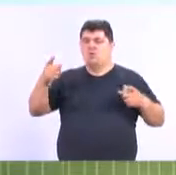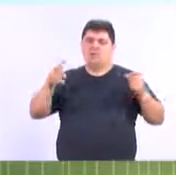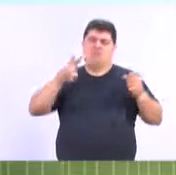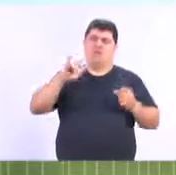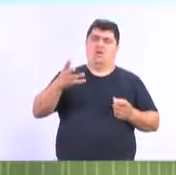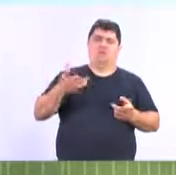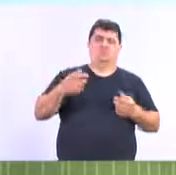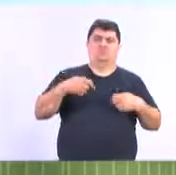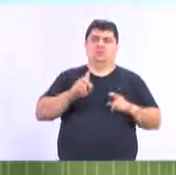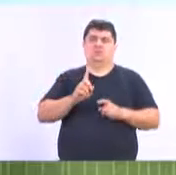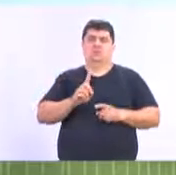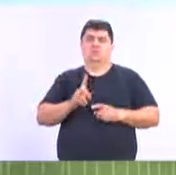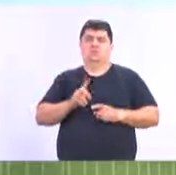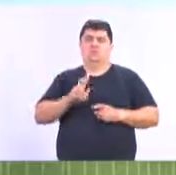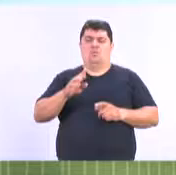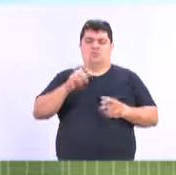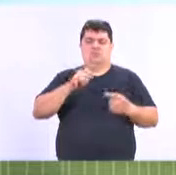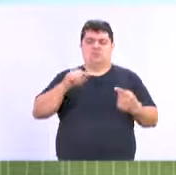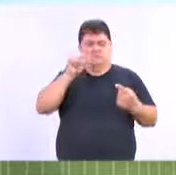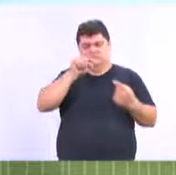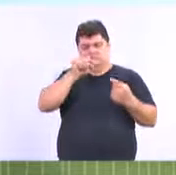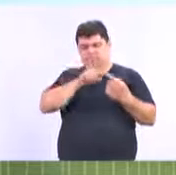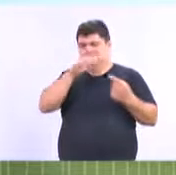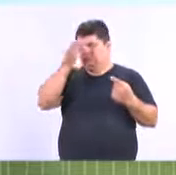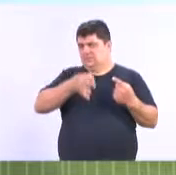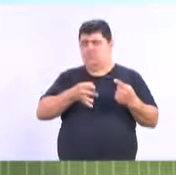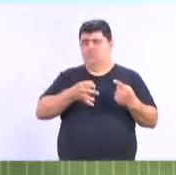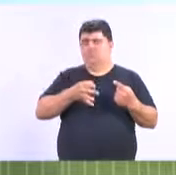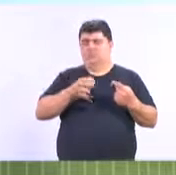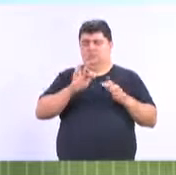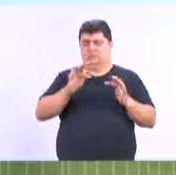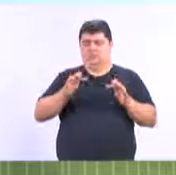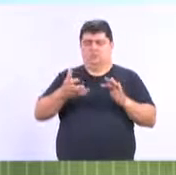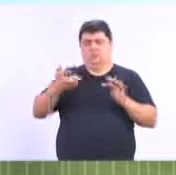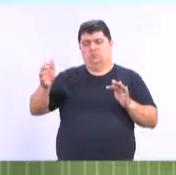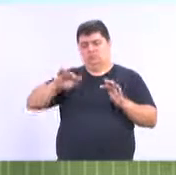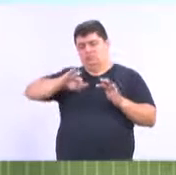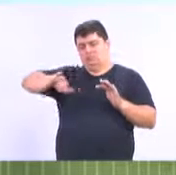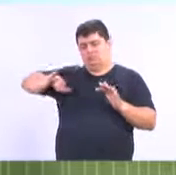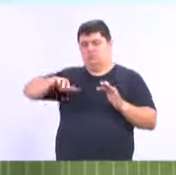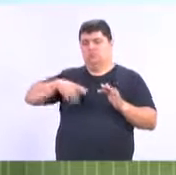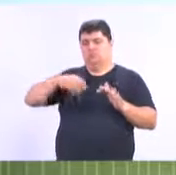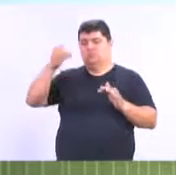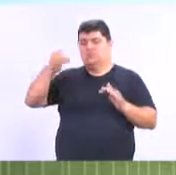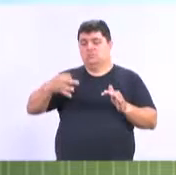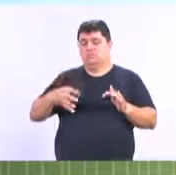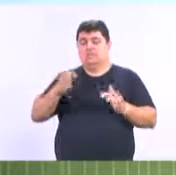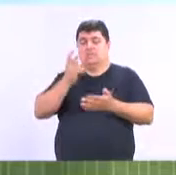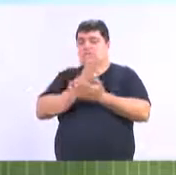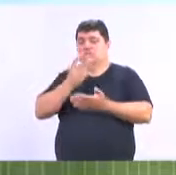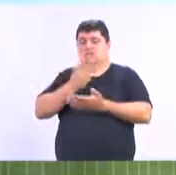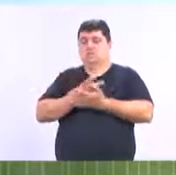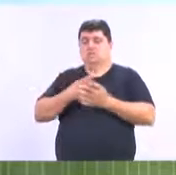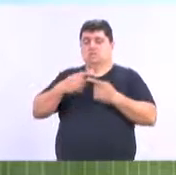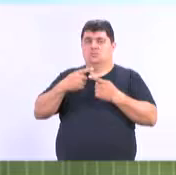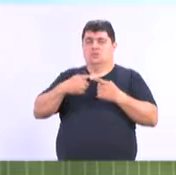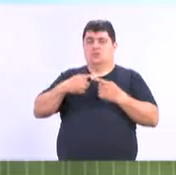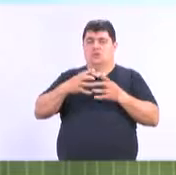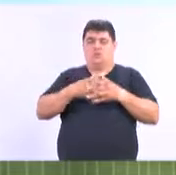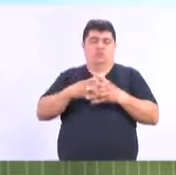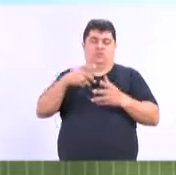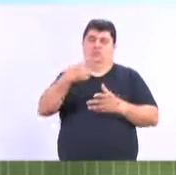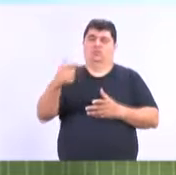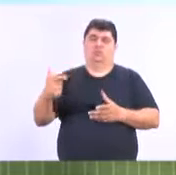trabalhar isso, mas vou ser bem específico, eu vou discriminar bem para que vocês façam e que não tenha essa